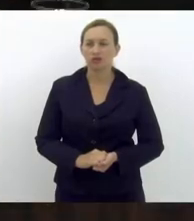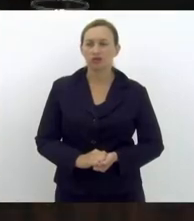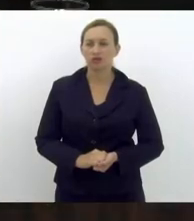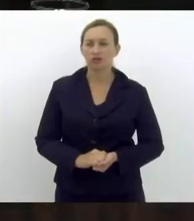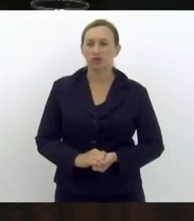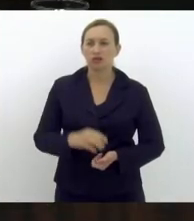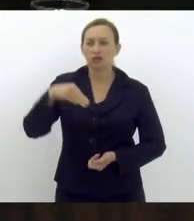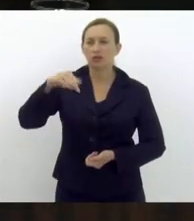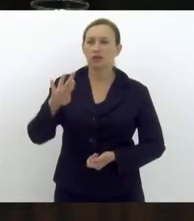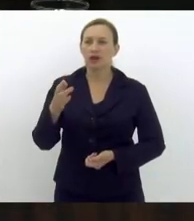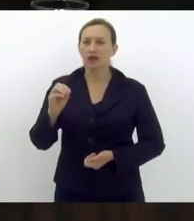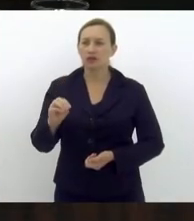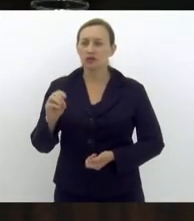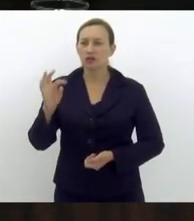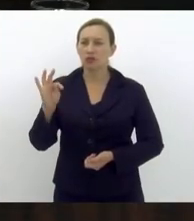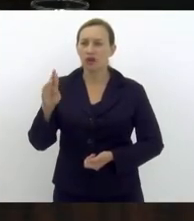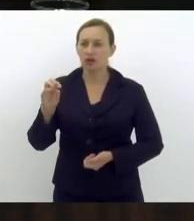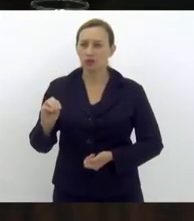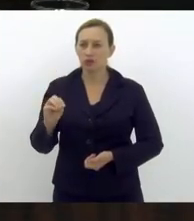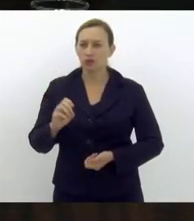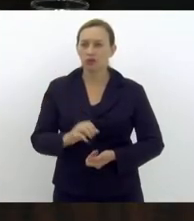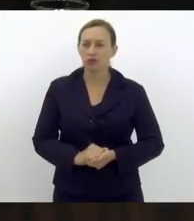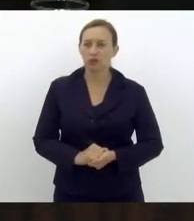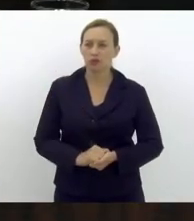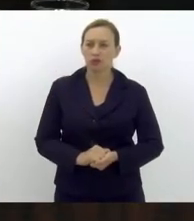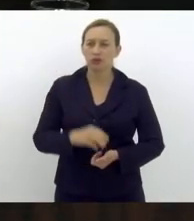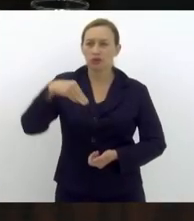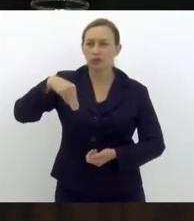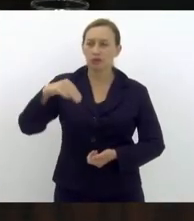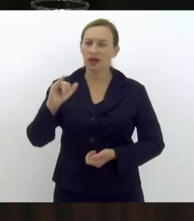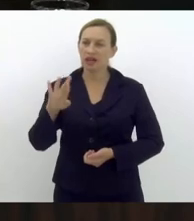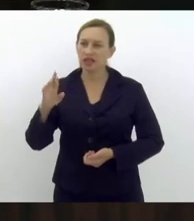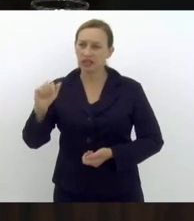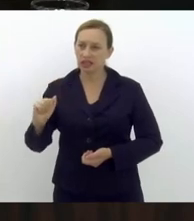Márcio Galberto. Isso. Marina do